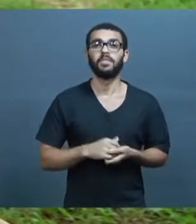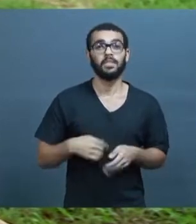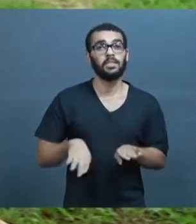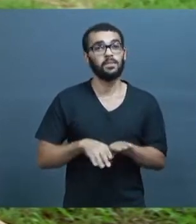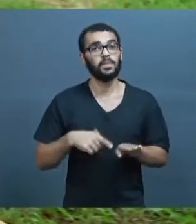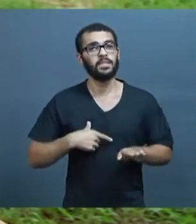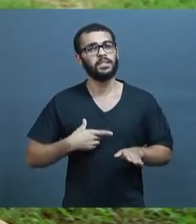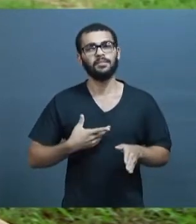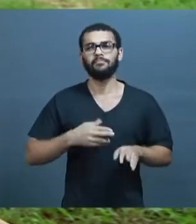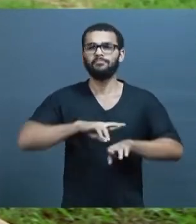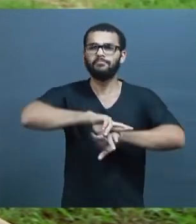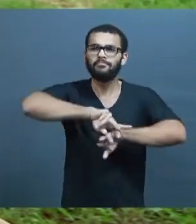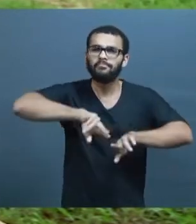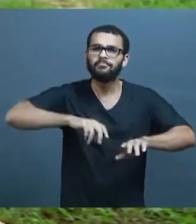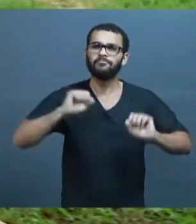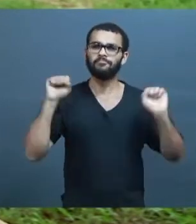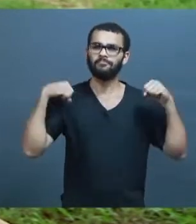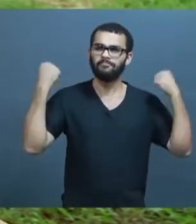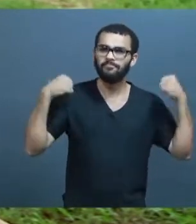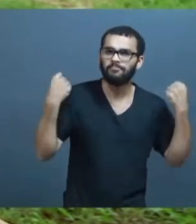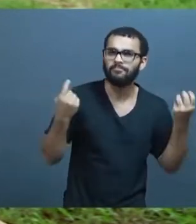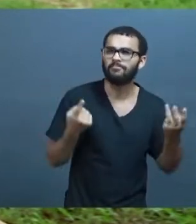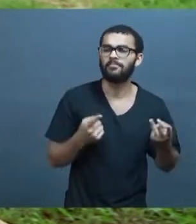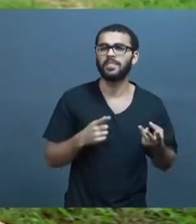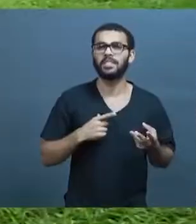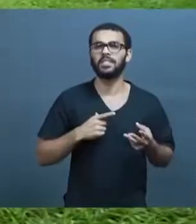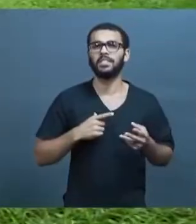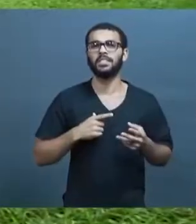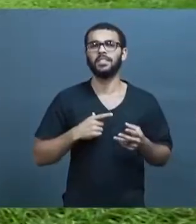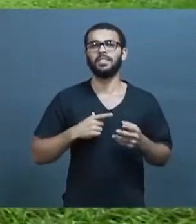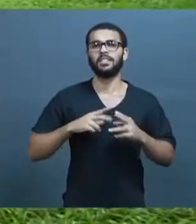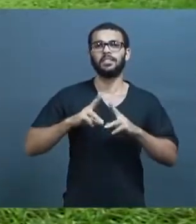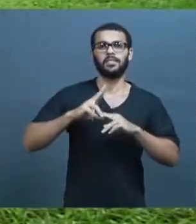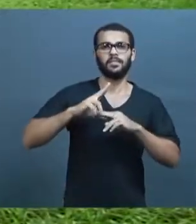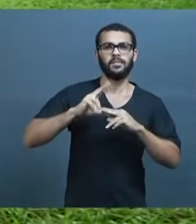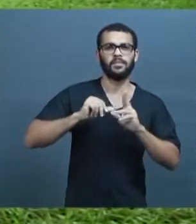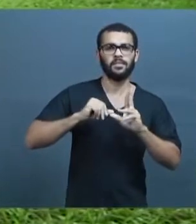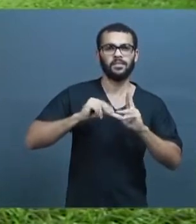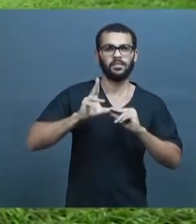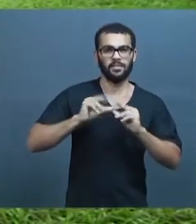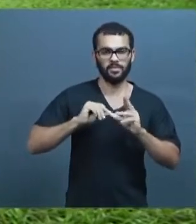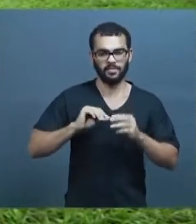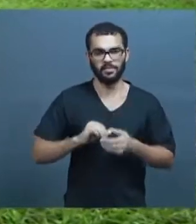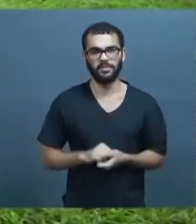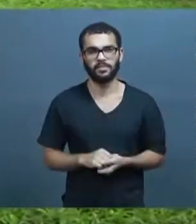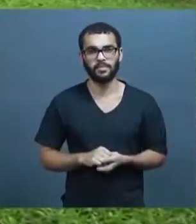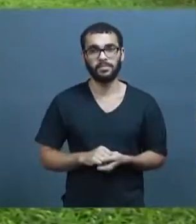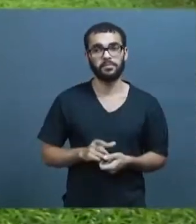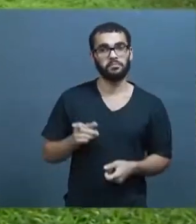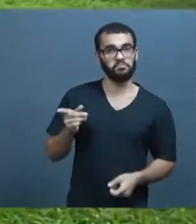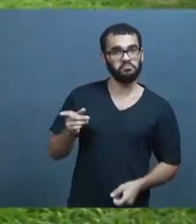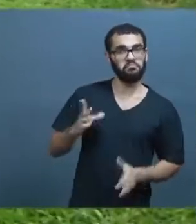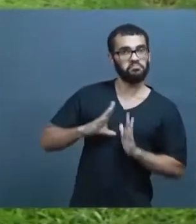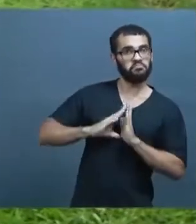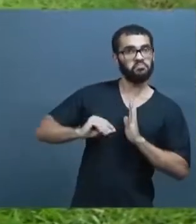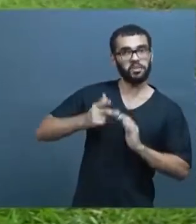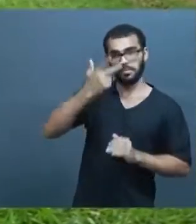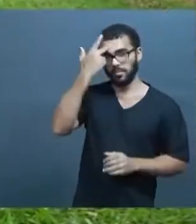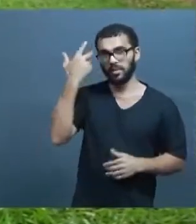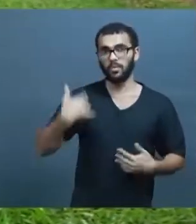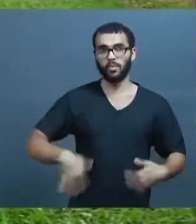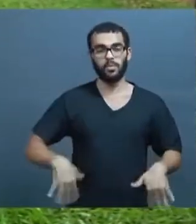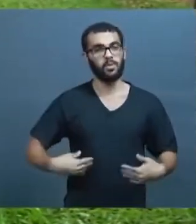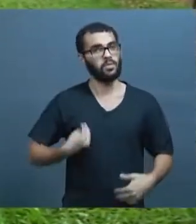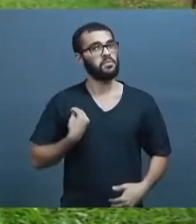exercício também, sabe? Faço academia lá, faço pilates. A Ana Lúcia é exemplo de quem está vivendo muito bem a vida.